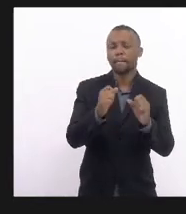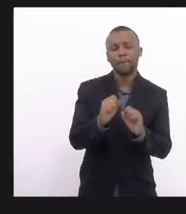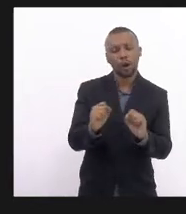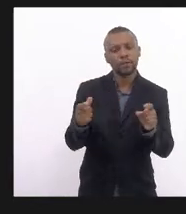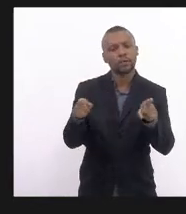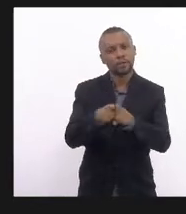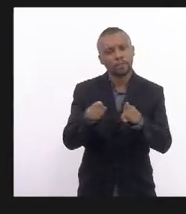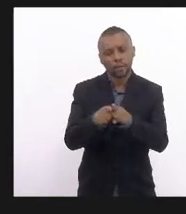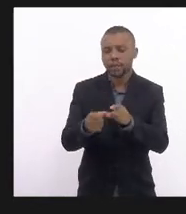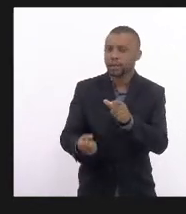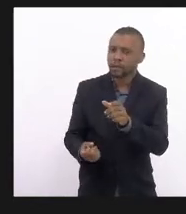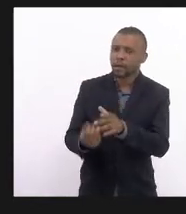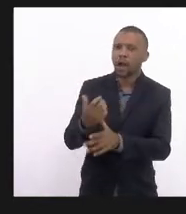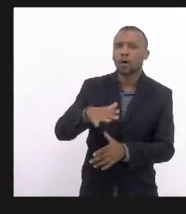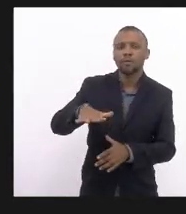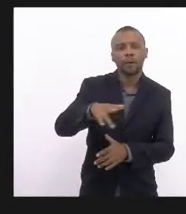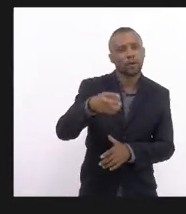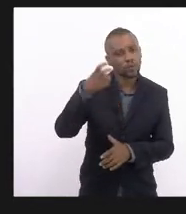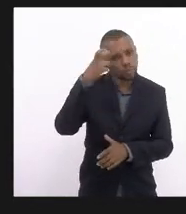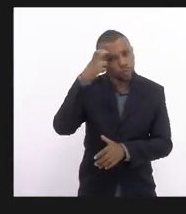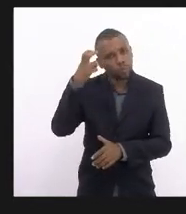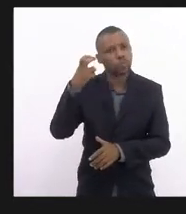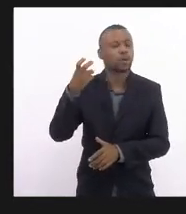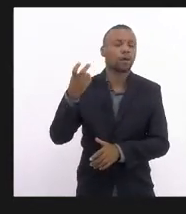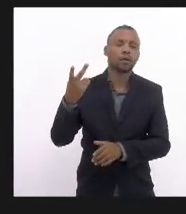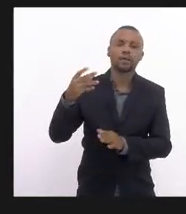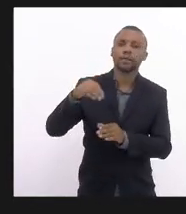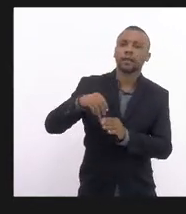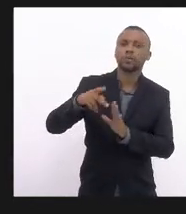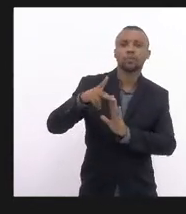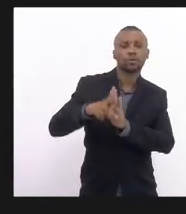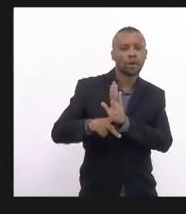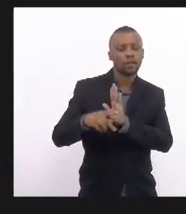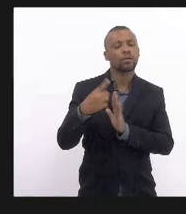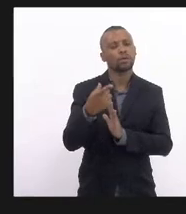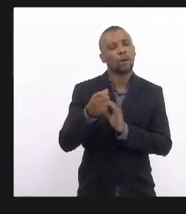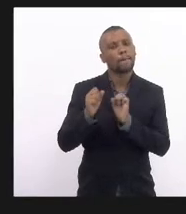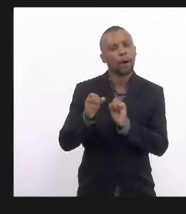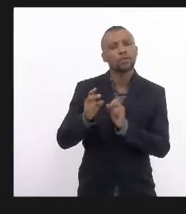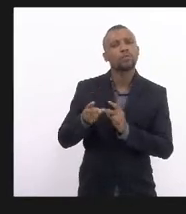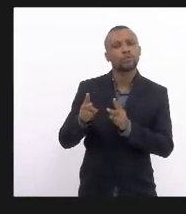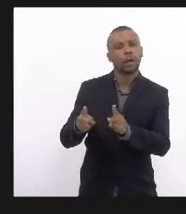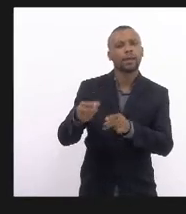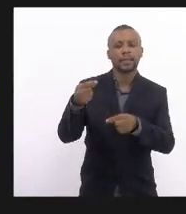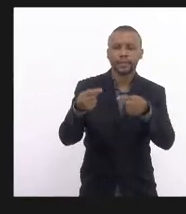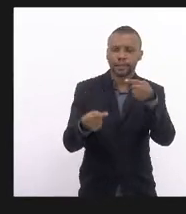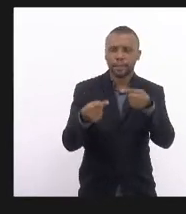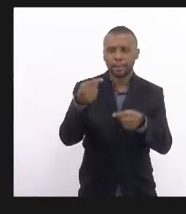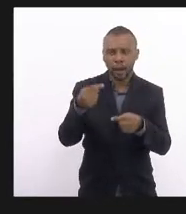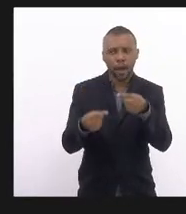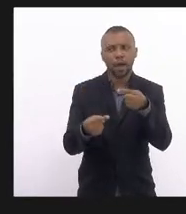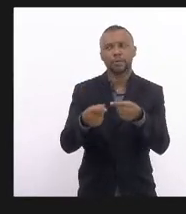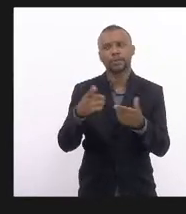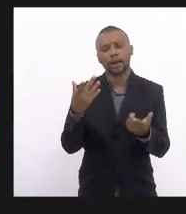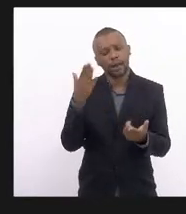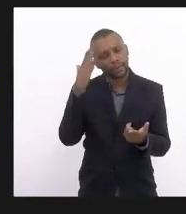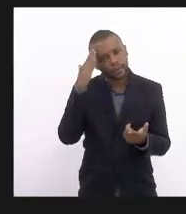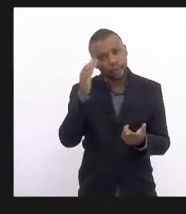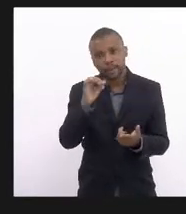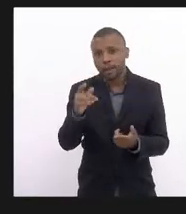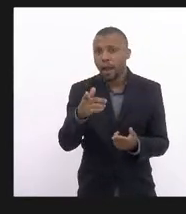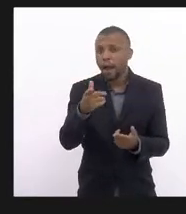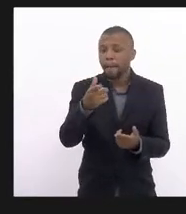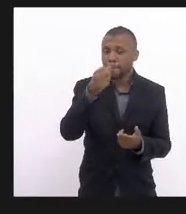espaço cultural dentro do projeto dele, aí sim a gente pode entrar nesse debate e ver o que vai fazer, se vai ser a prefeitura, o Estado ou o